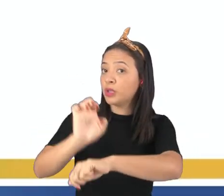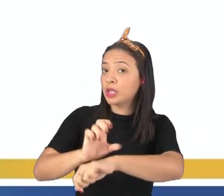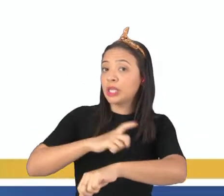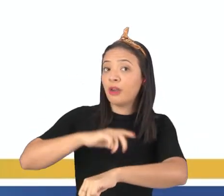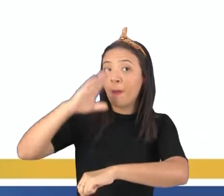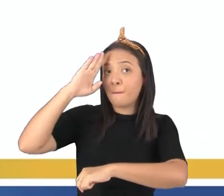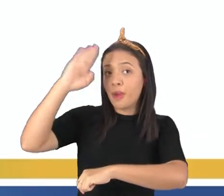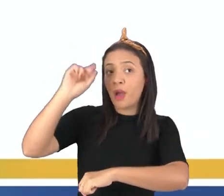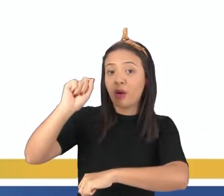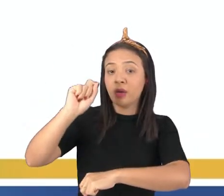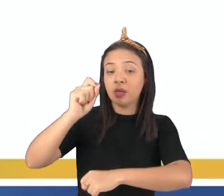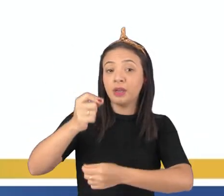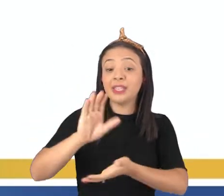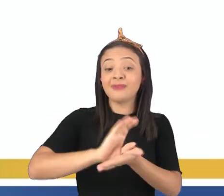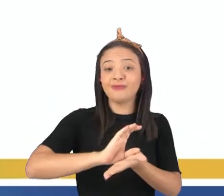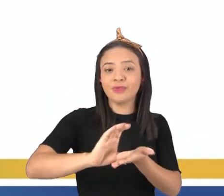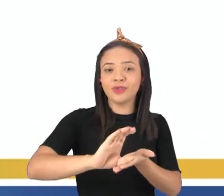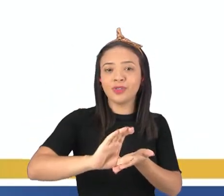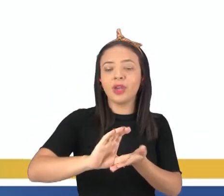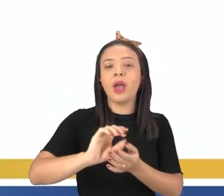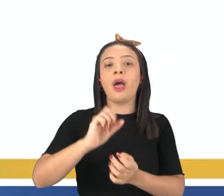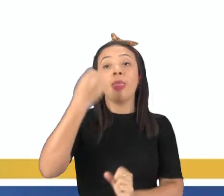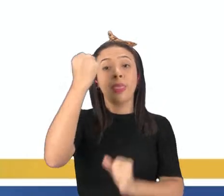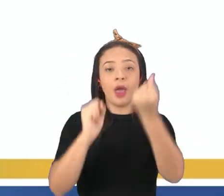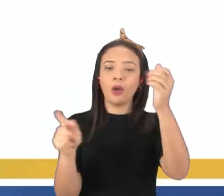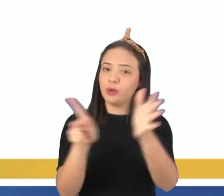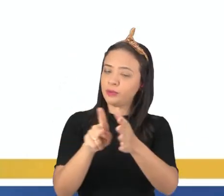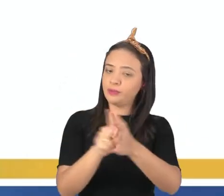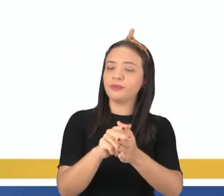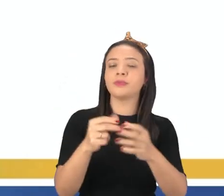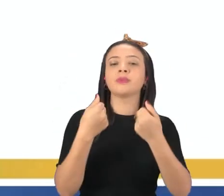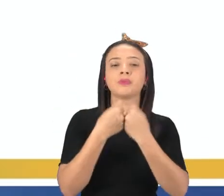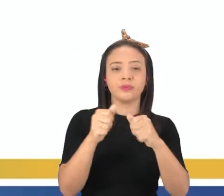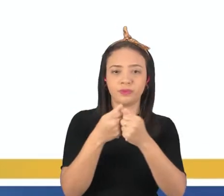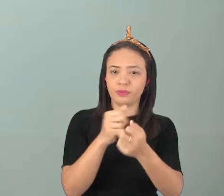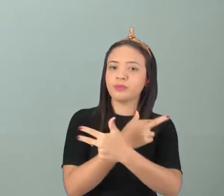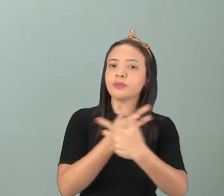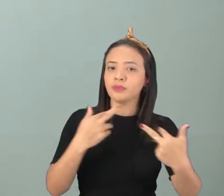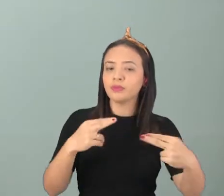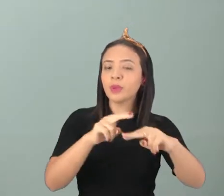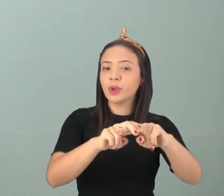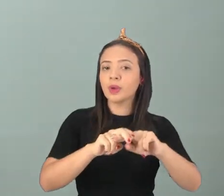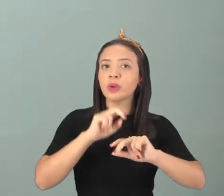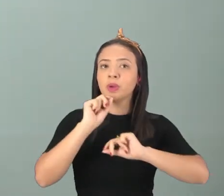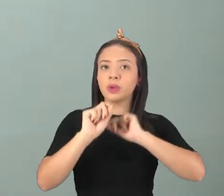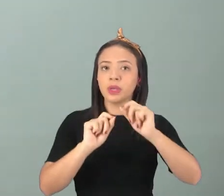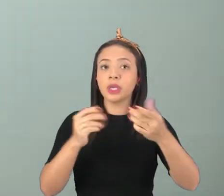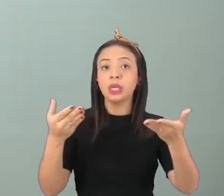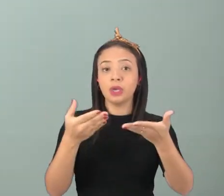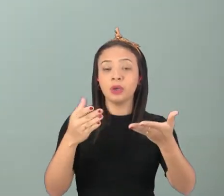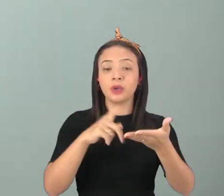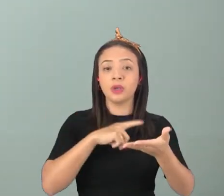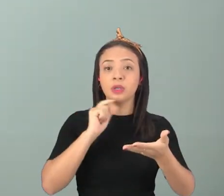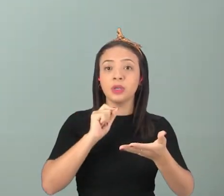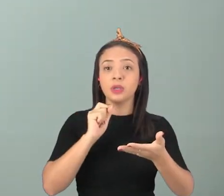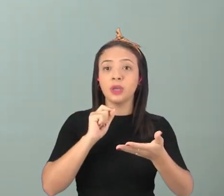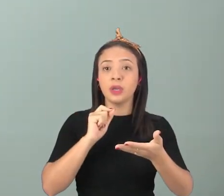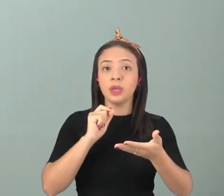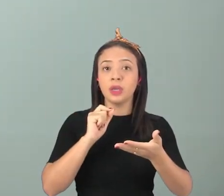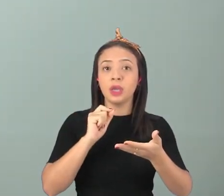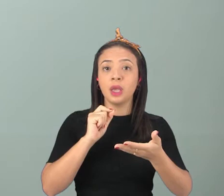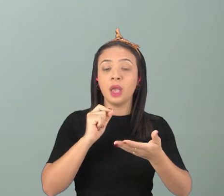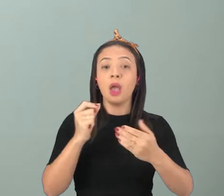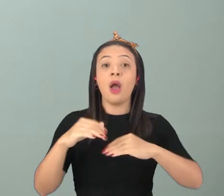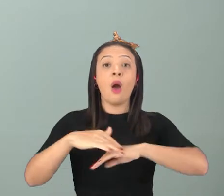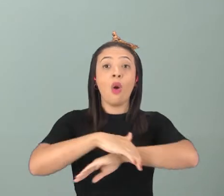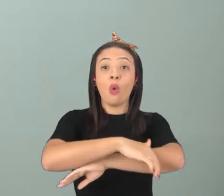o investimento na indústria automobilística. O que responde, de certo modo, porque nós temos uma malha rodoviária muito maior do